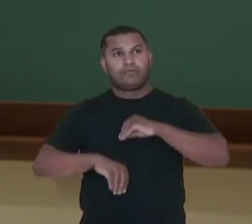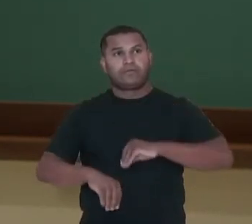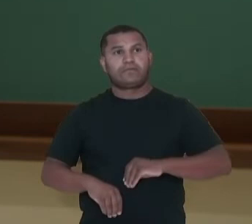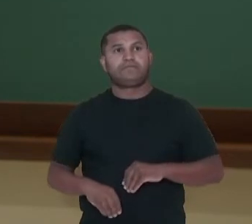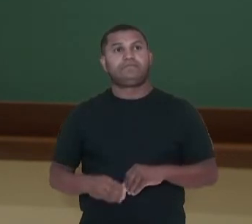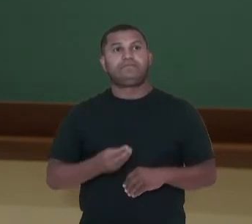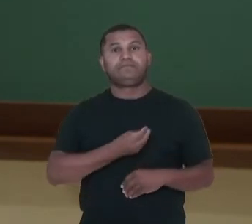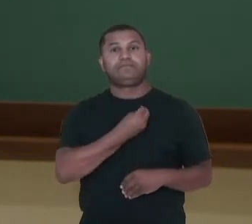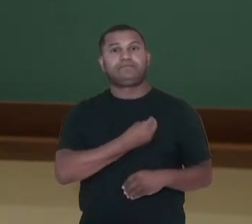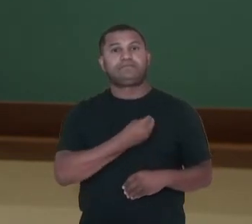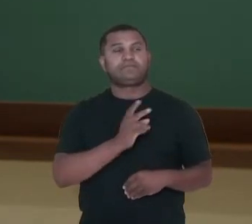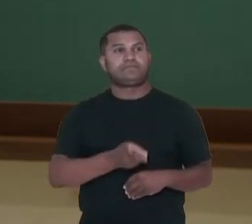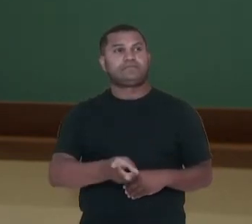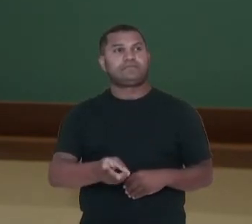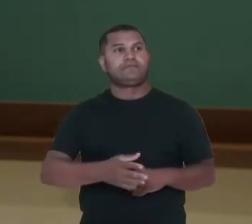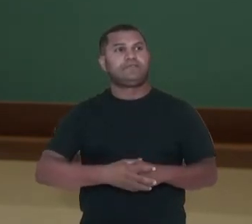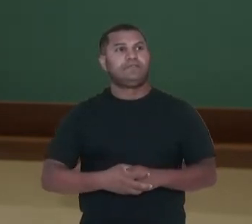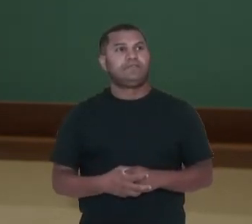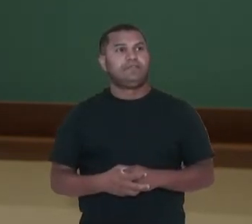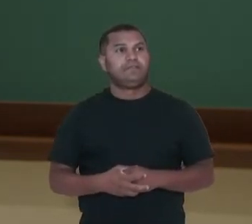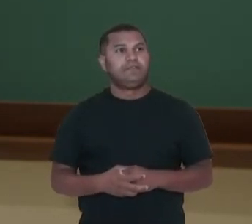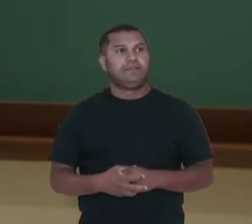Algumas